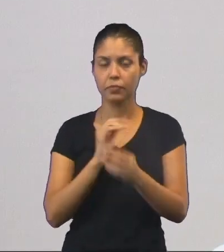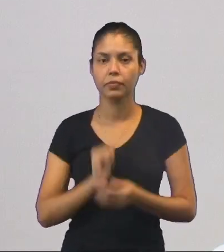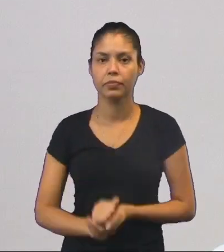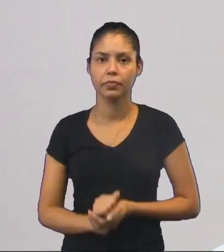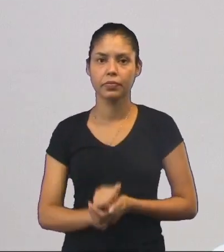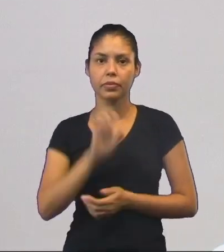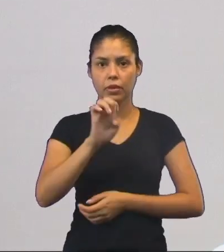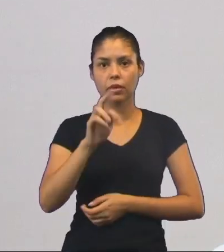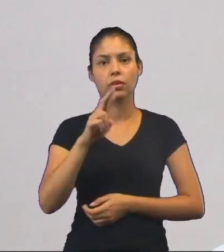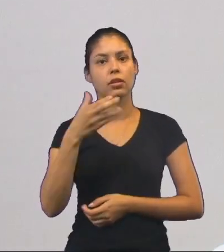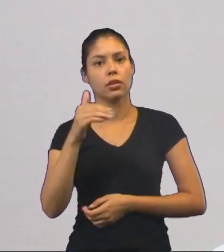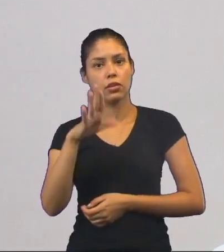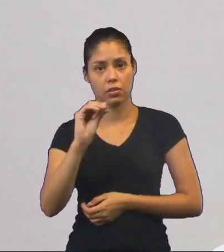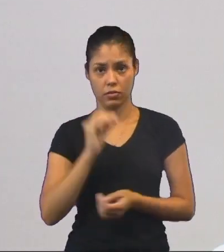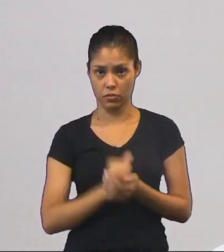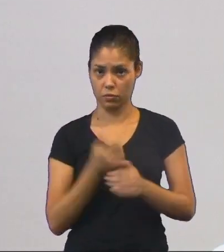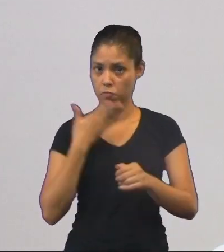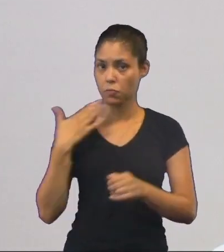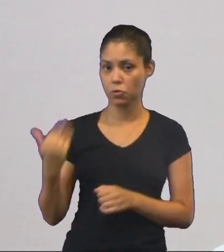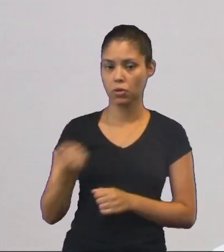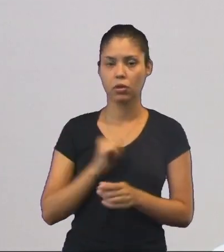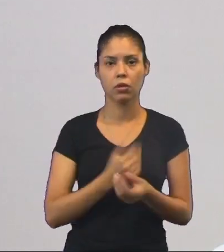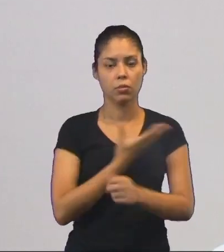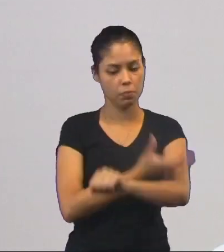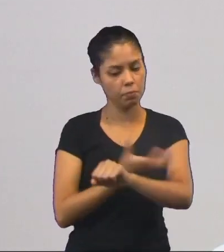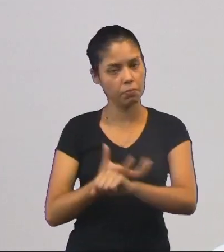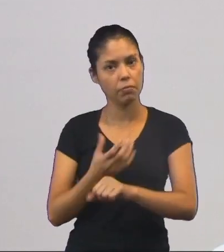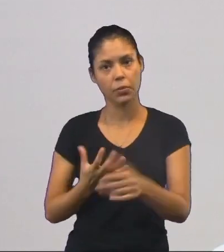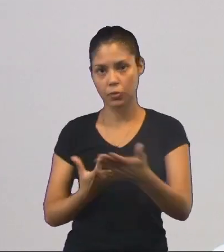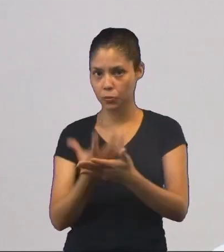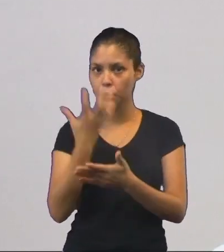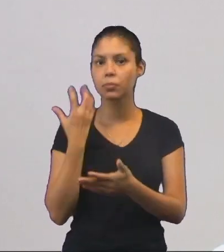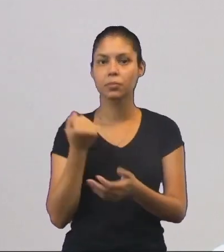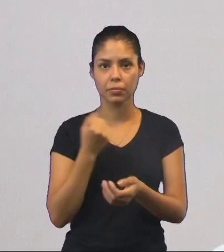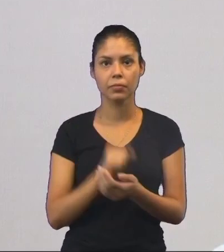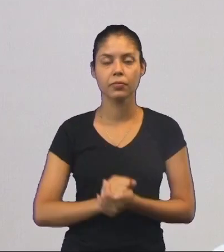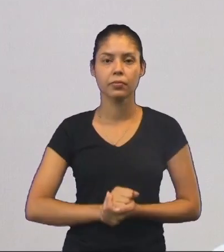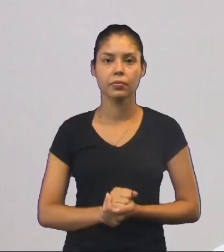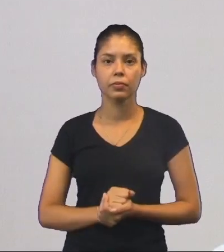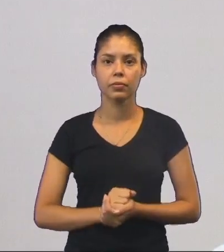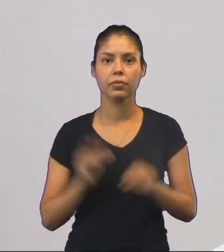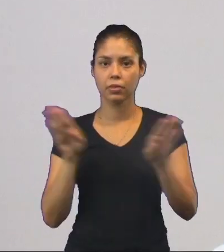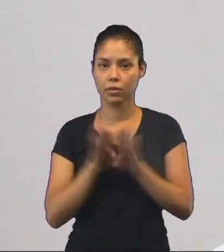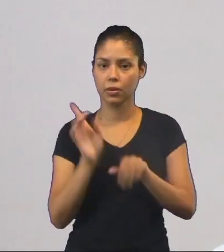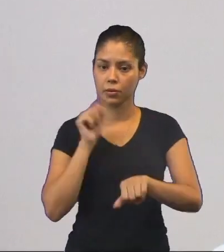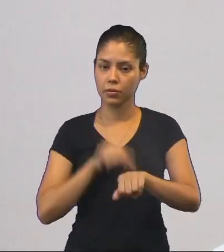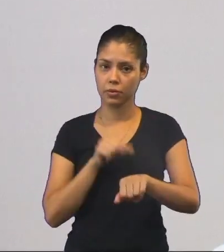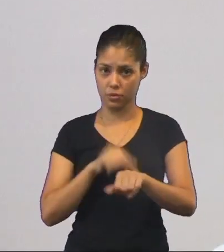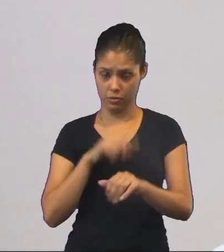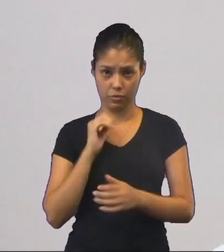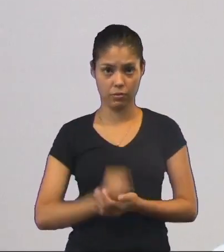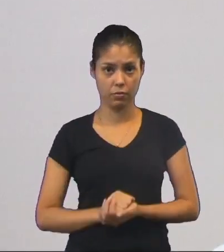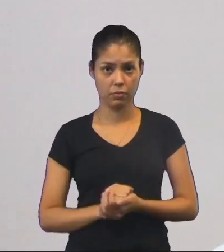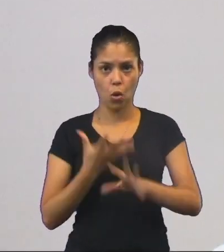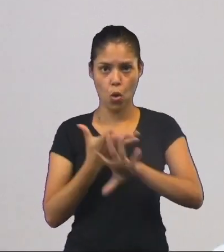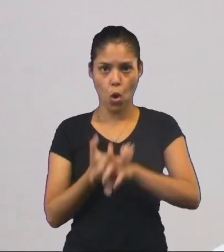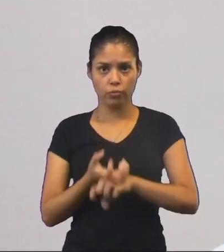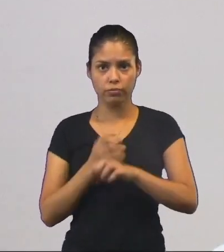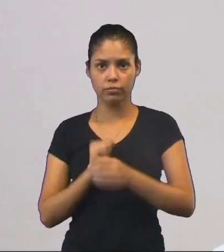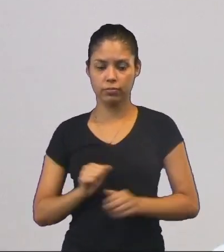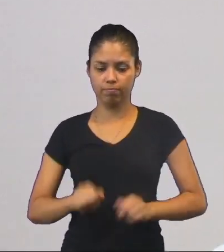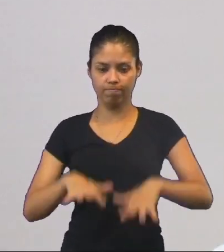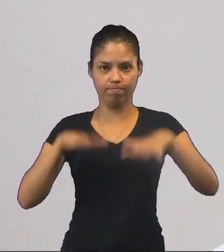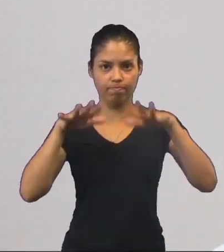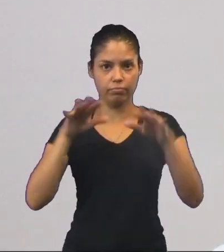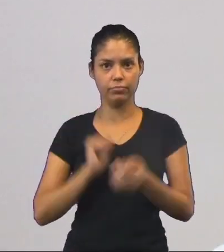as estações melhores para se plantar, para se colher, tempo que era de cheia, tempo que era de seca, e